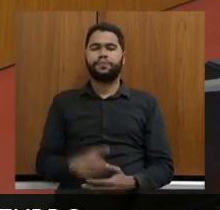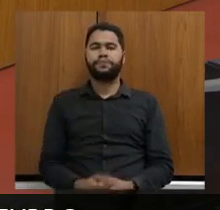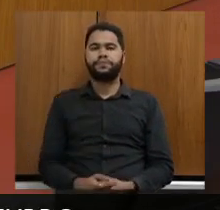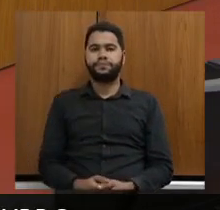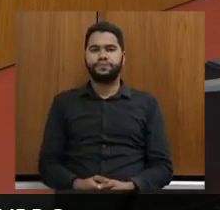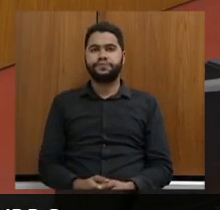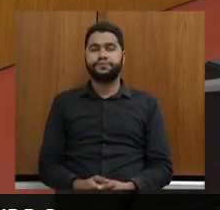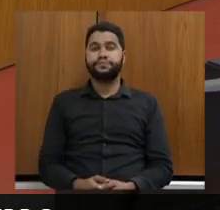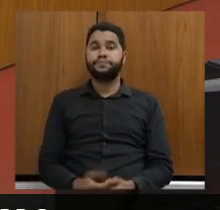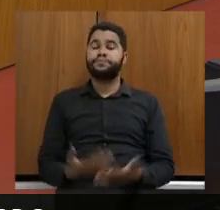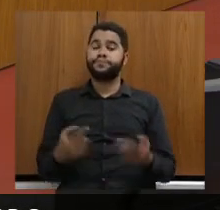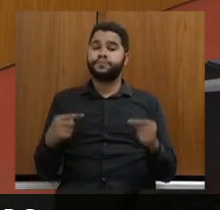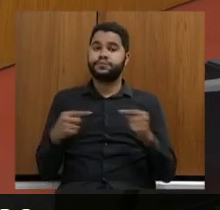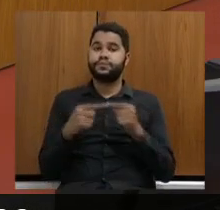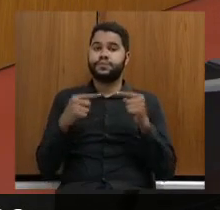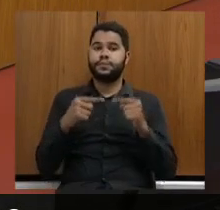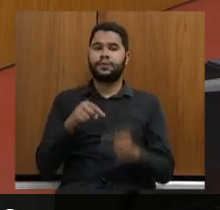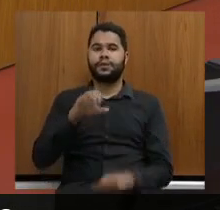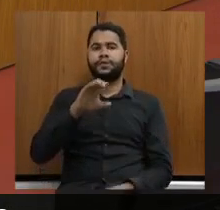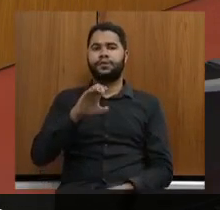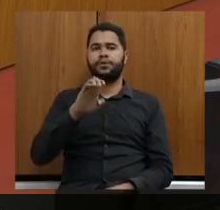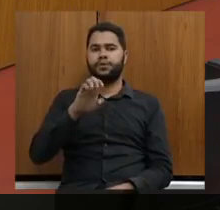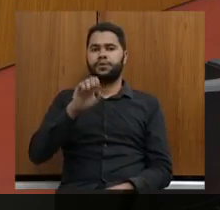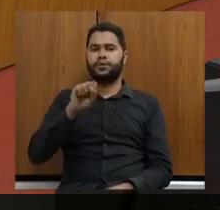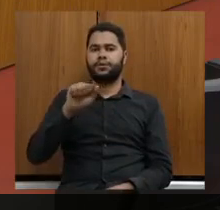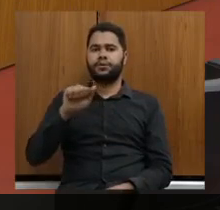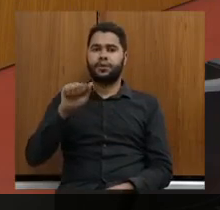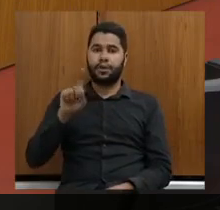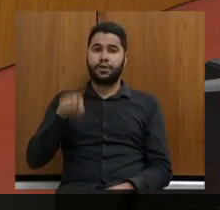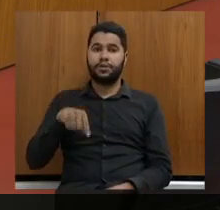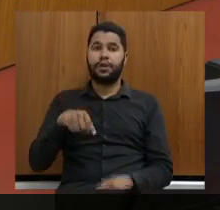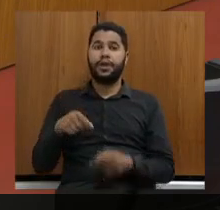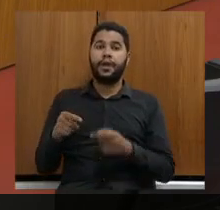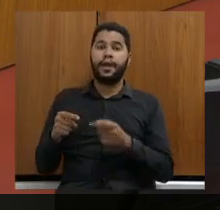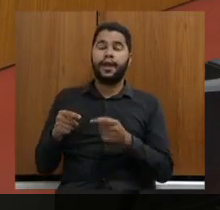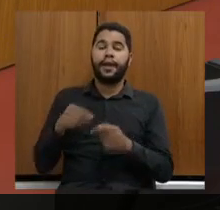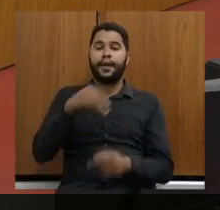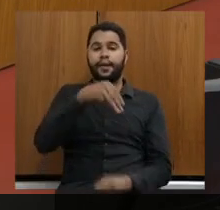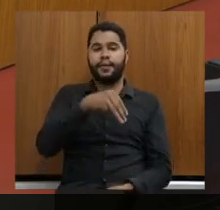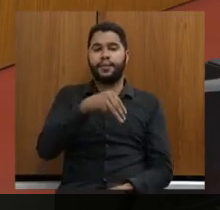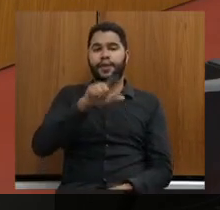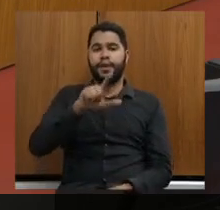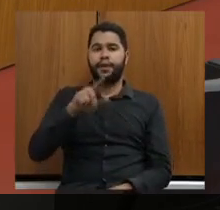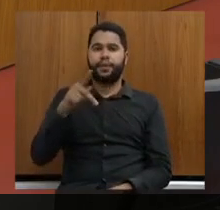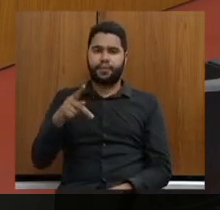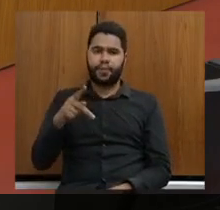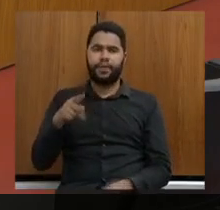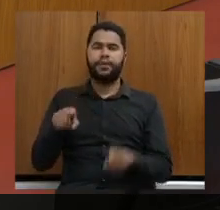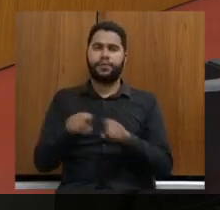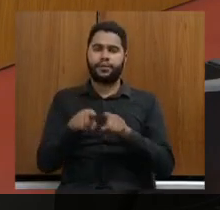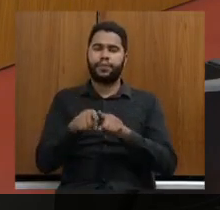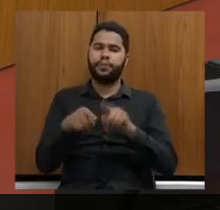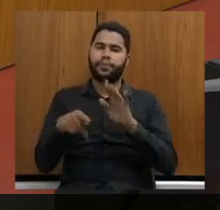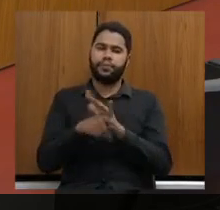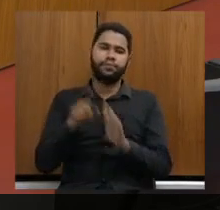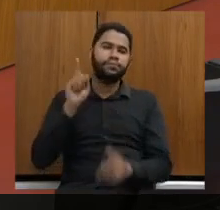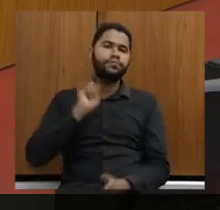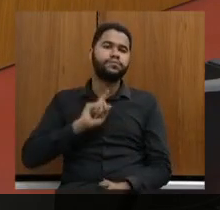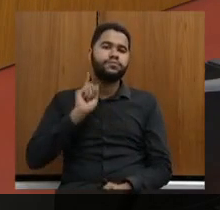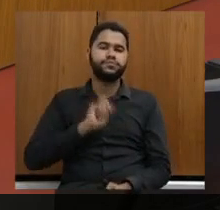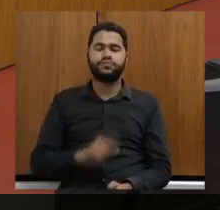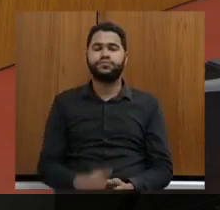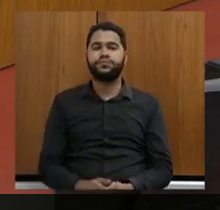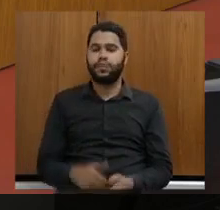Bartô bem relação à Ceasa é Mercado Livre do Produtor mlp que era propriedade do governo de Minas